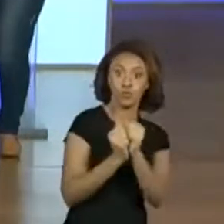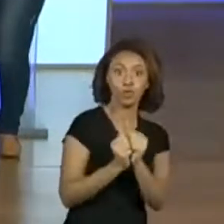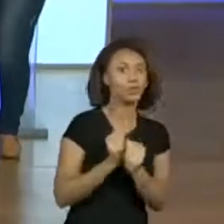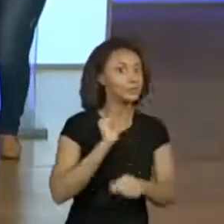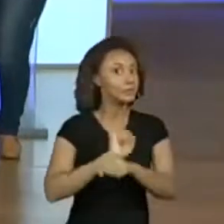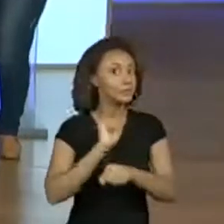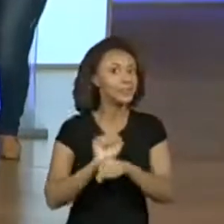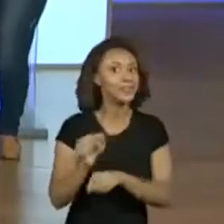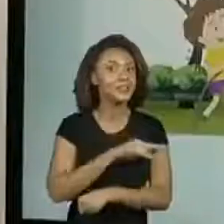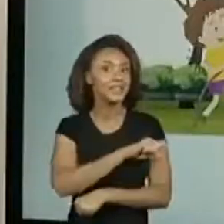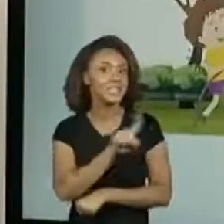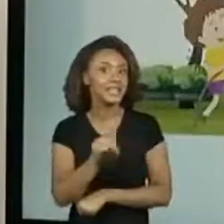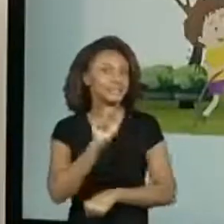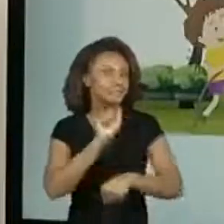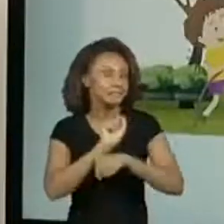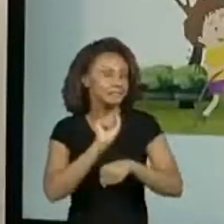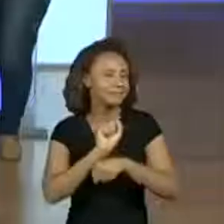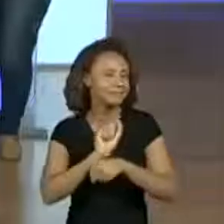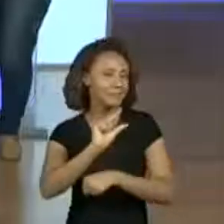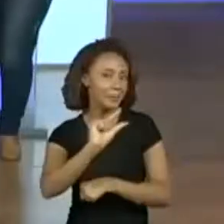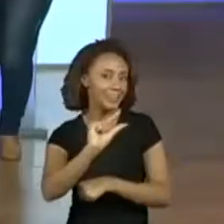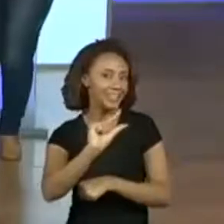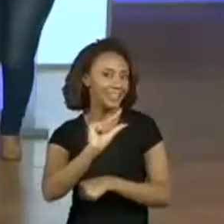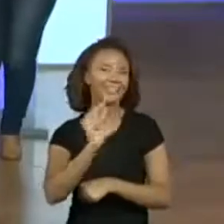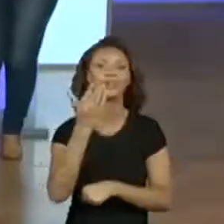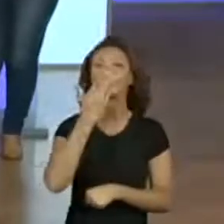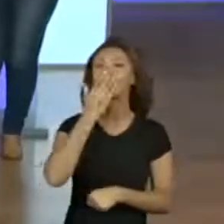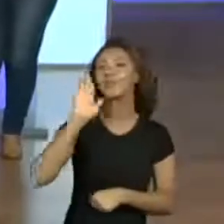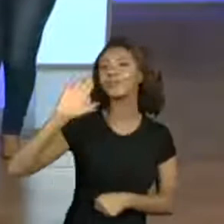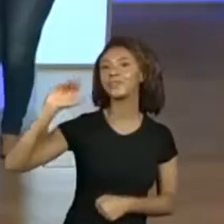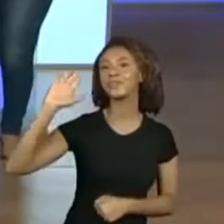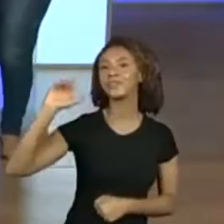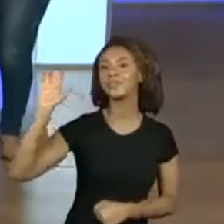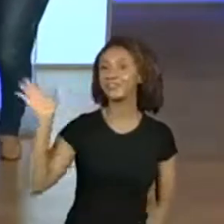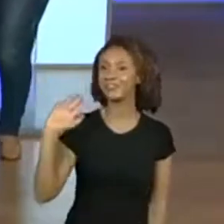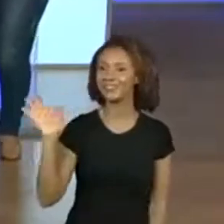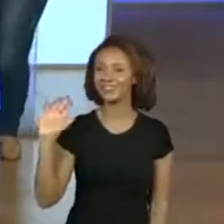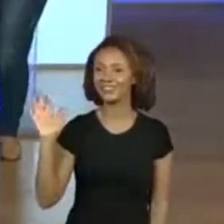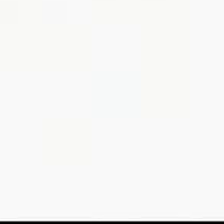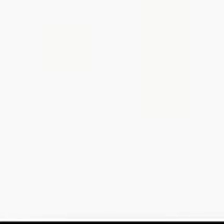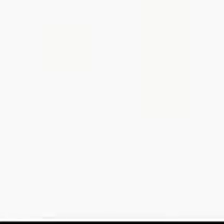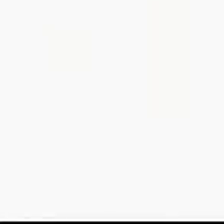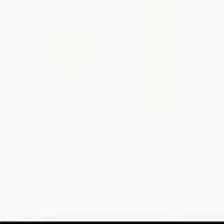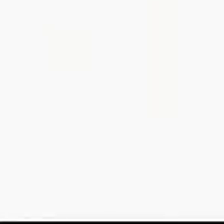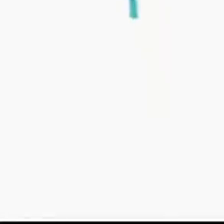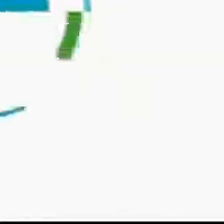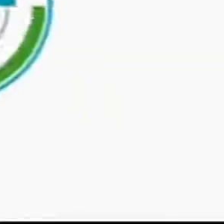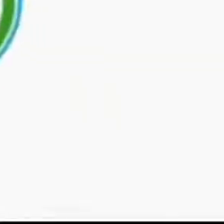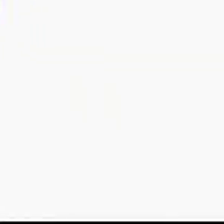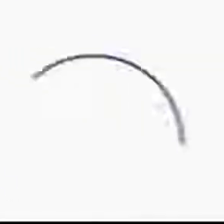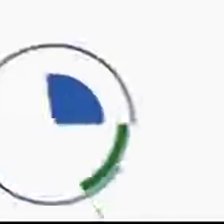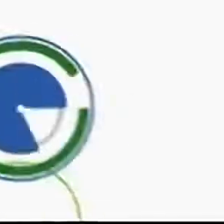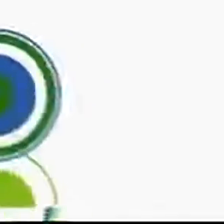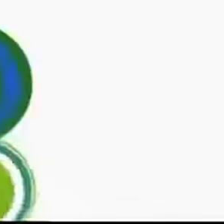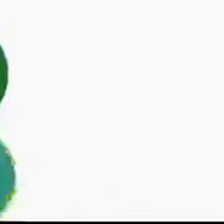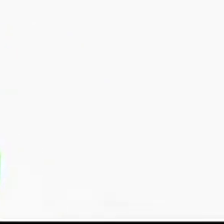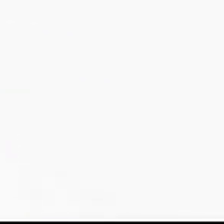espera vocês. Então, até daqui a pouquinho, tá bom? Beijo daqui a pouquinho. Tchau, tchau, turminha. Tchau.